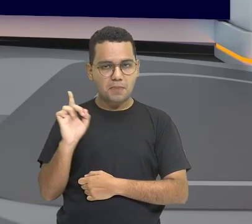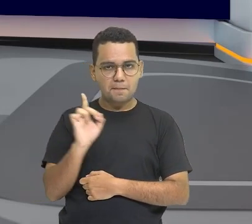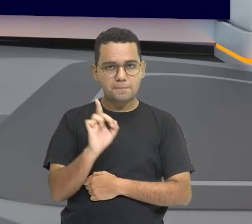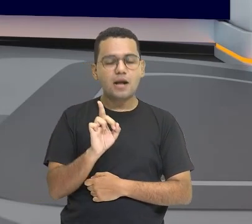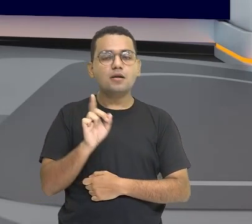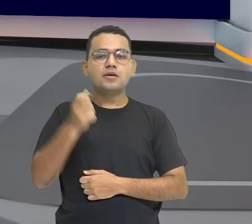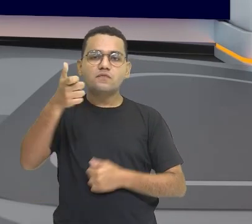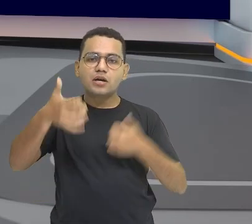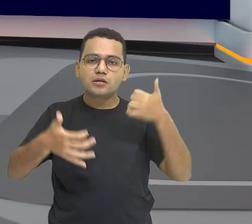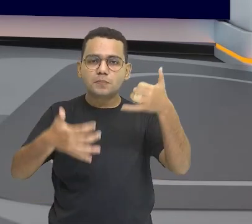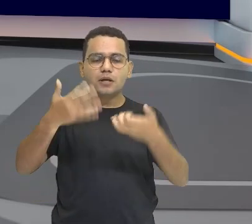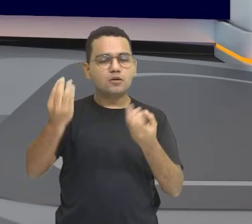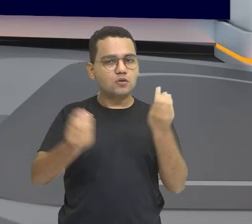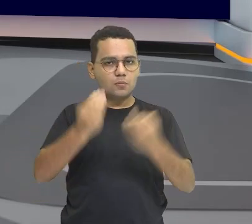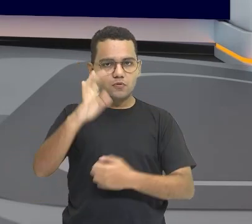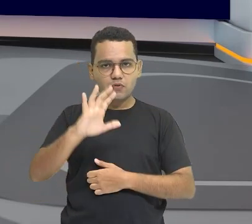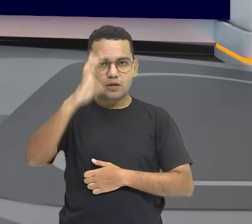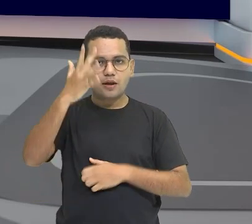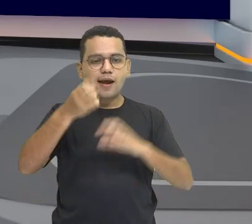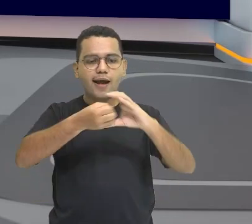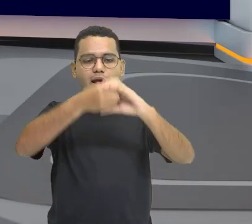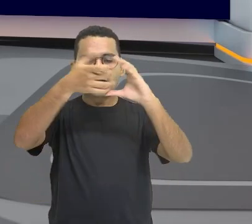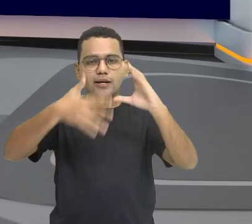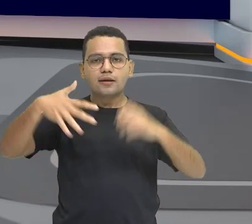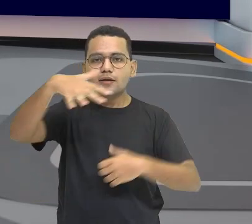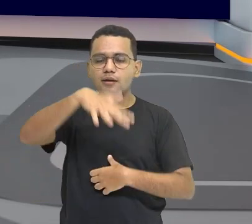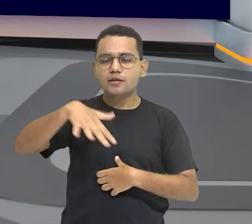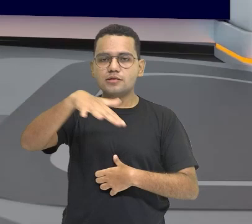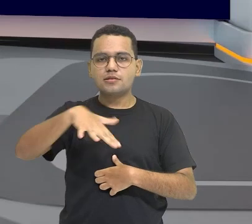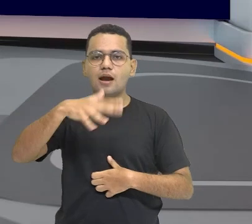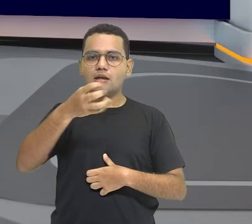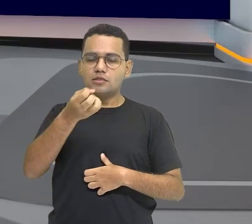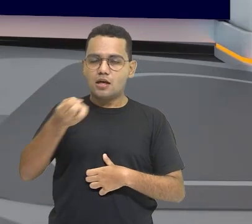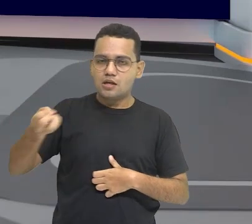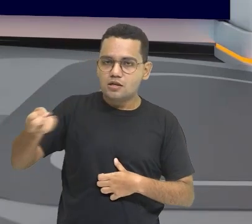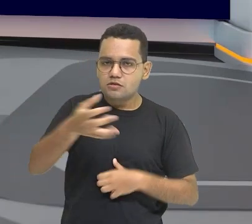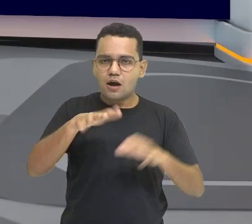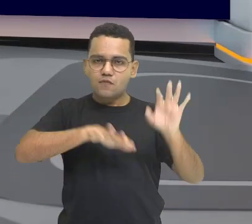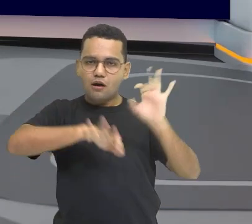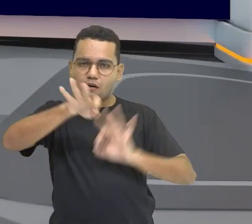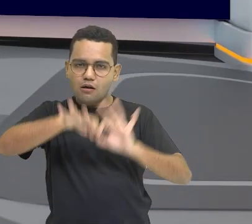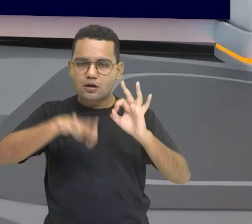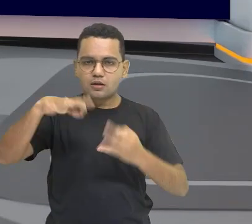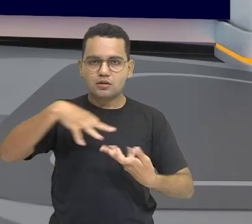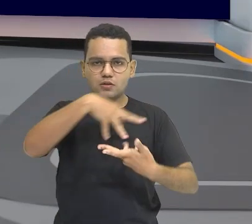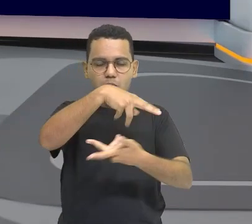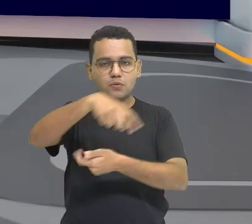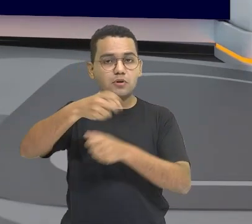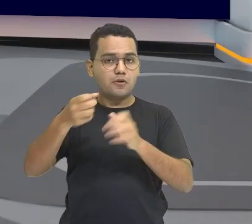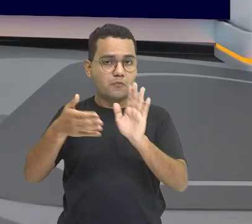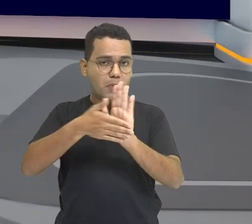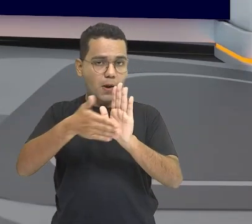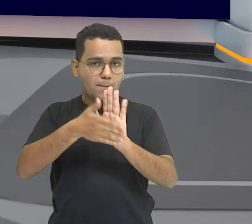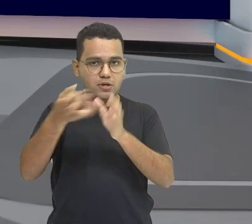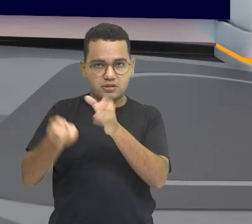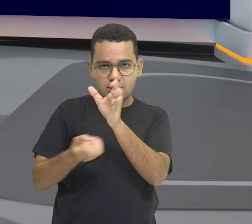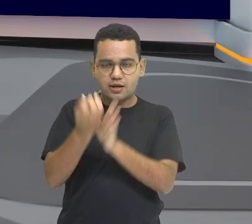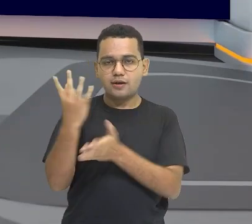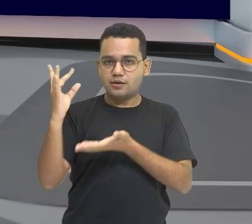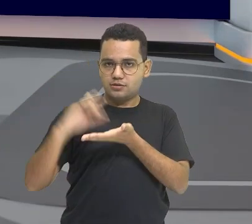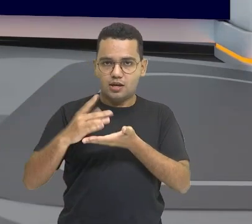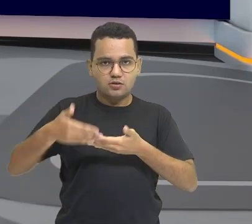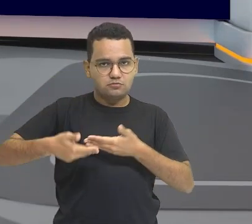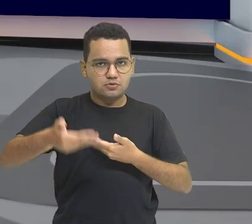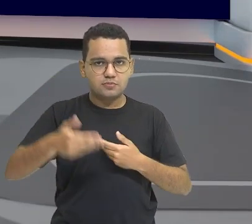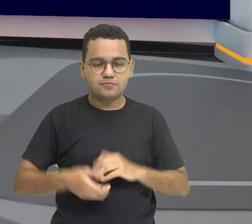que surge, na realidade, as características dessa nova ordem mundial que está surgindo, que surgiu e está se consolidando.